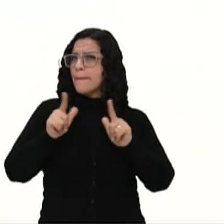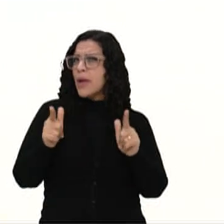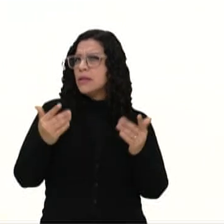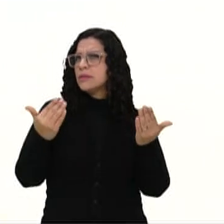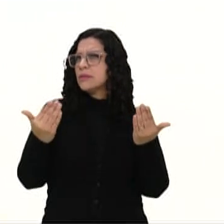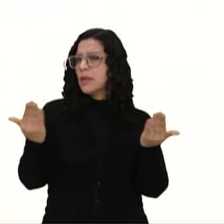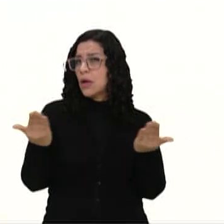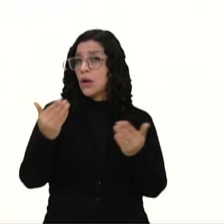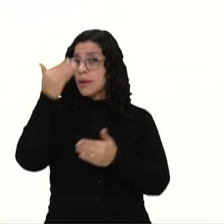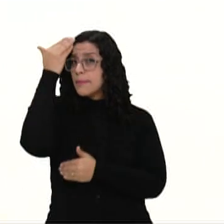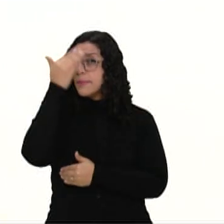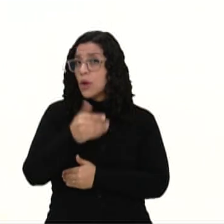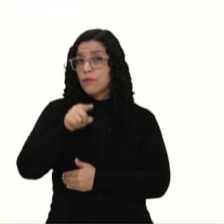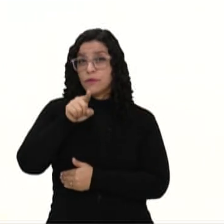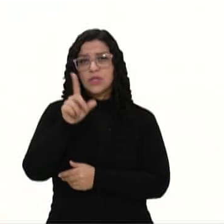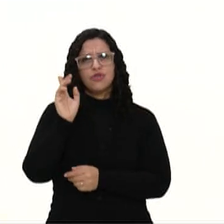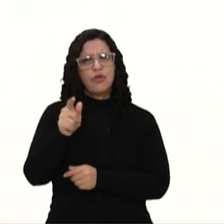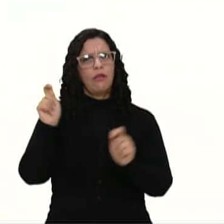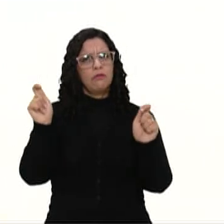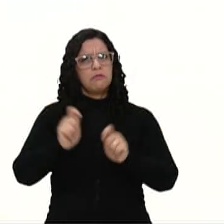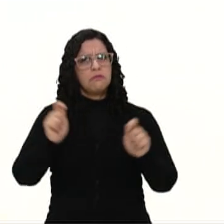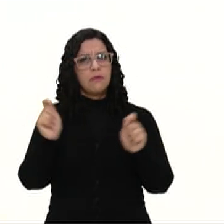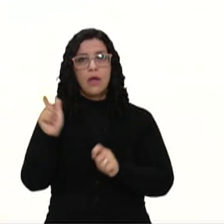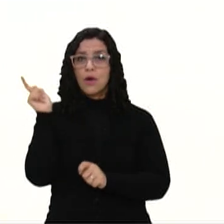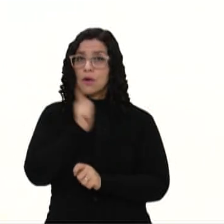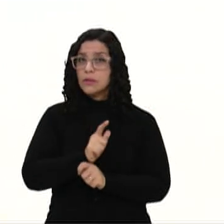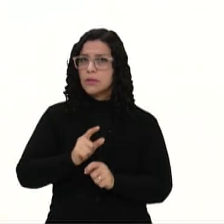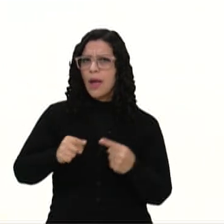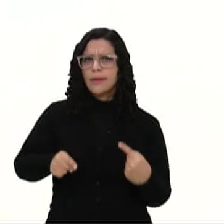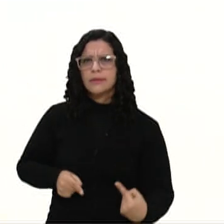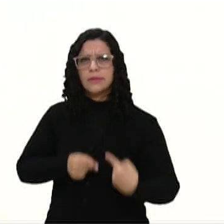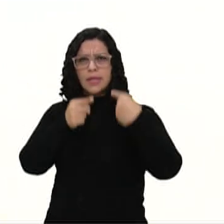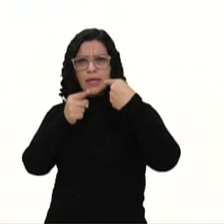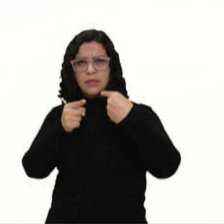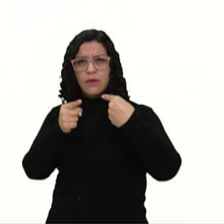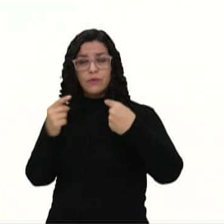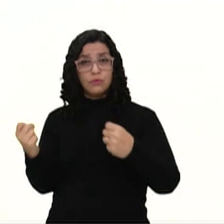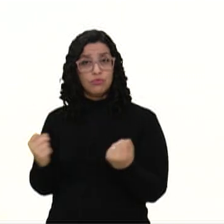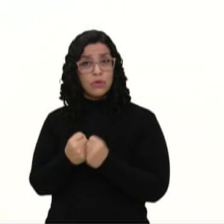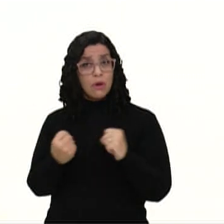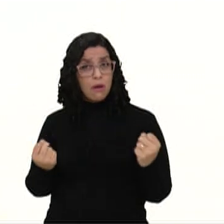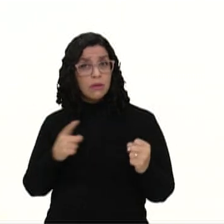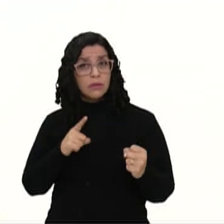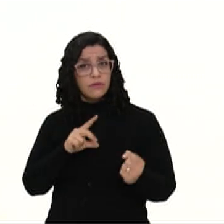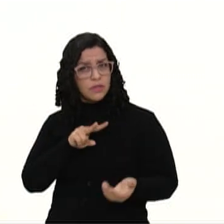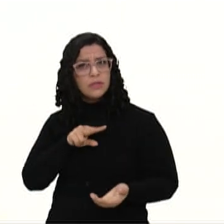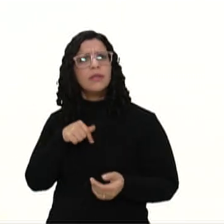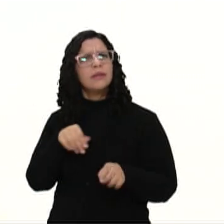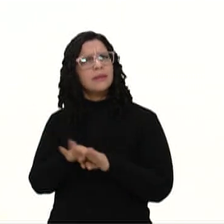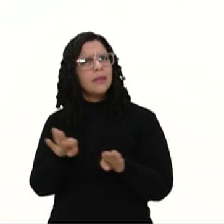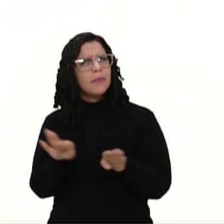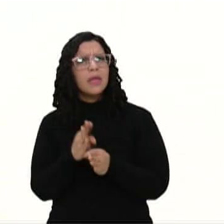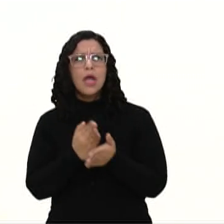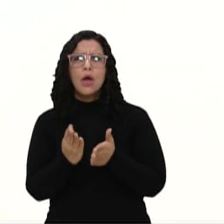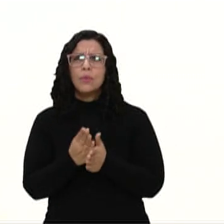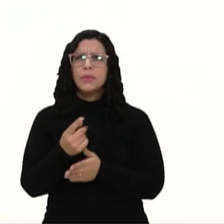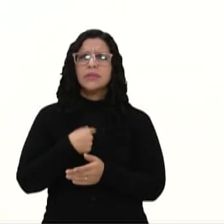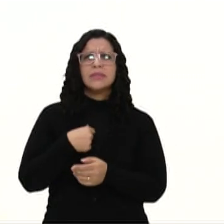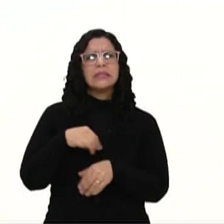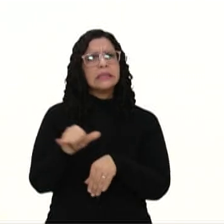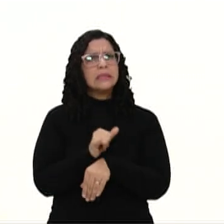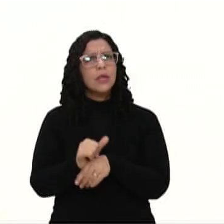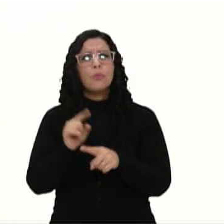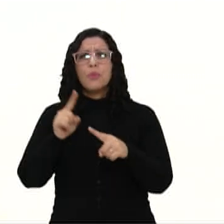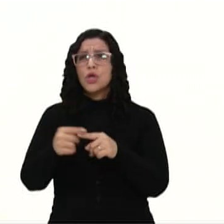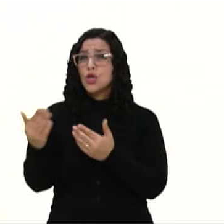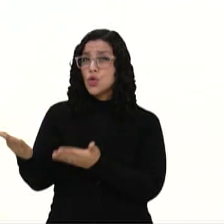está provado que tu és bem capaz de aceitar grandes desafios. Levante hipóteses, porque os jovens